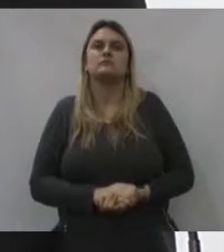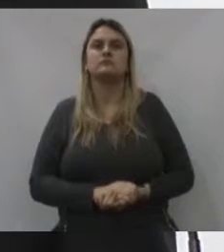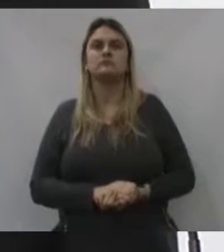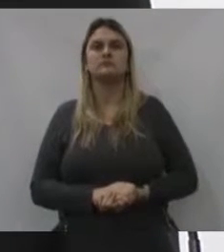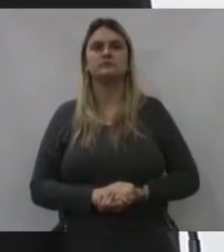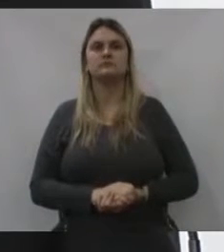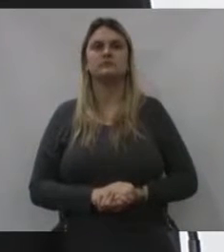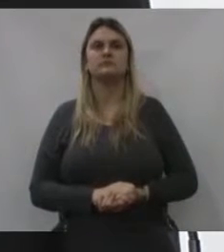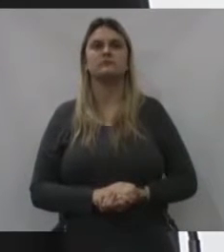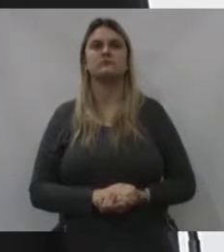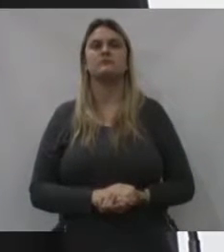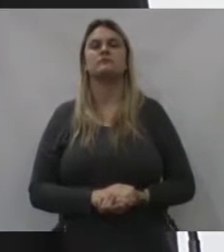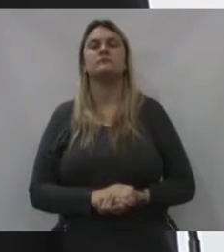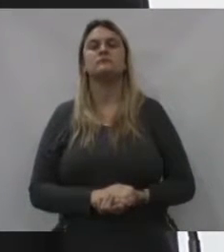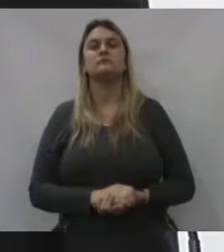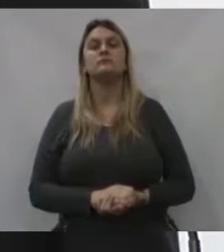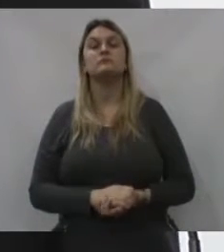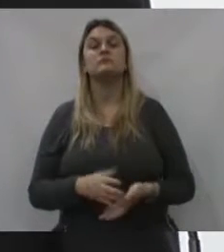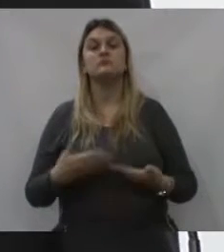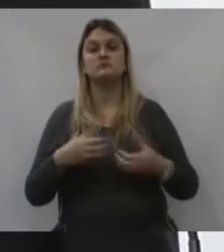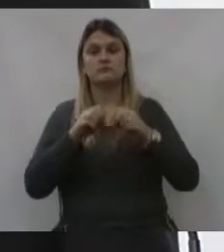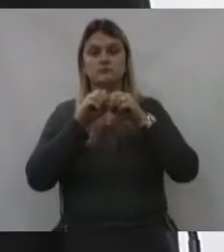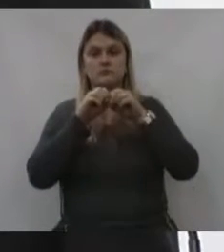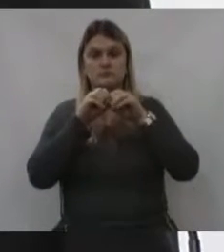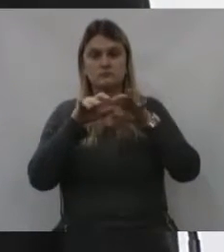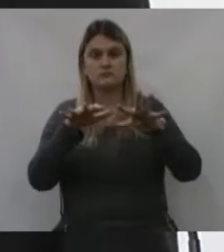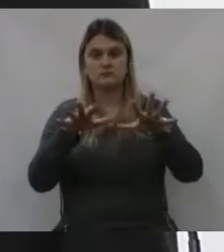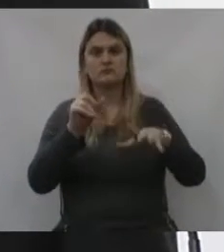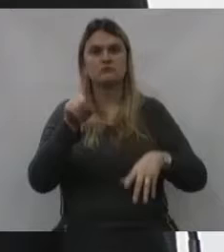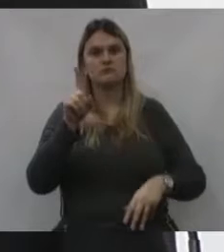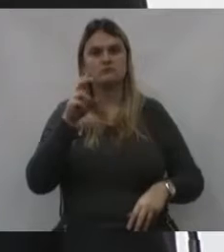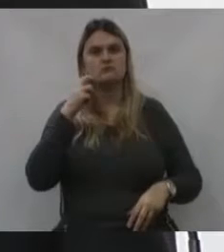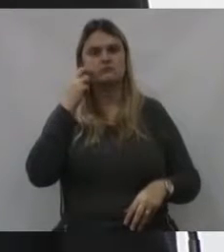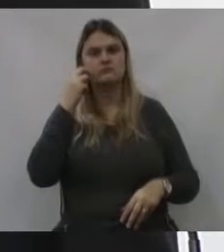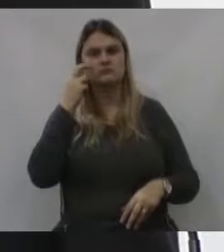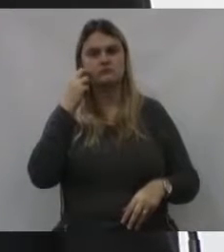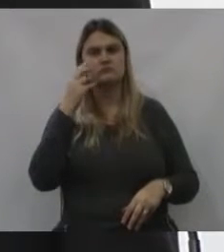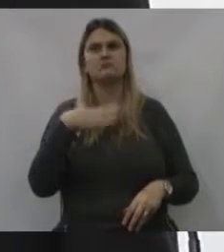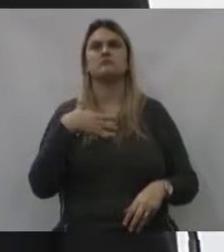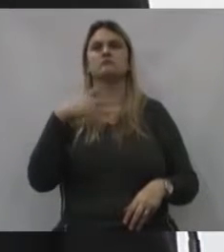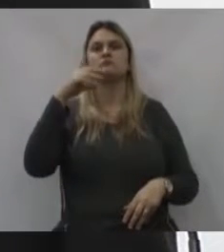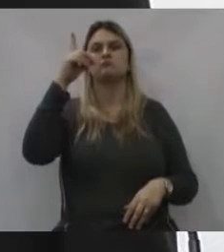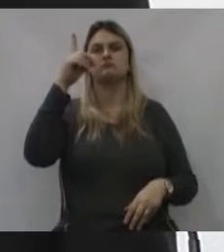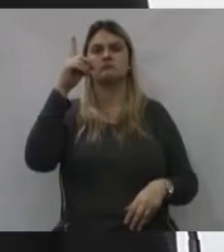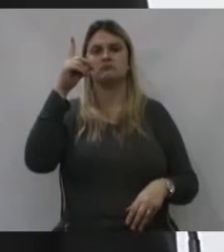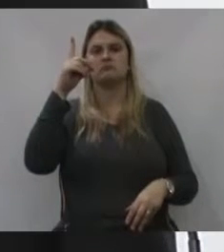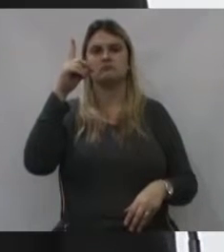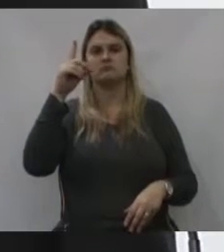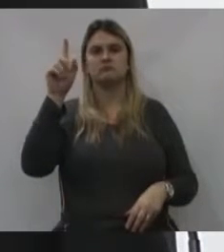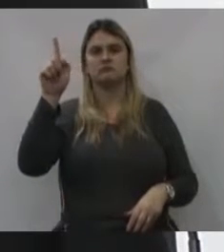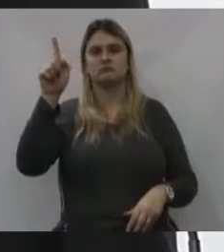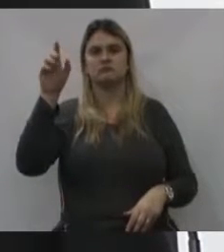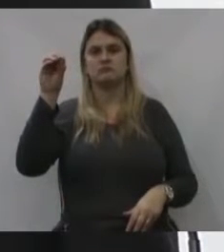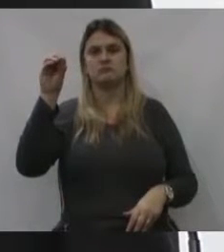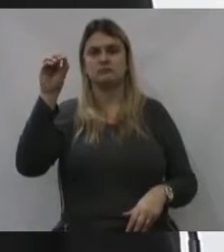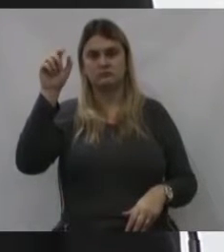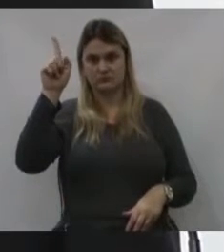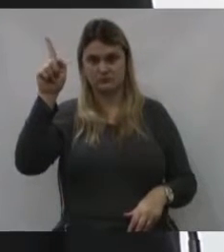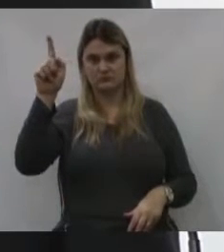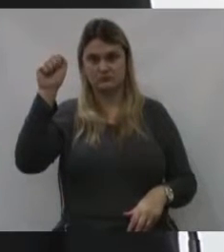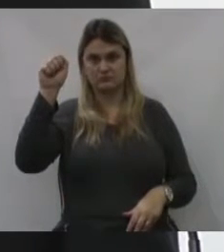mentira. E aí diz o seguinte: compartilhem essa vergonha, pelo amor de Deus.